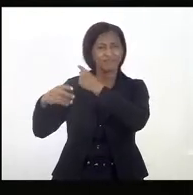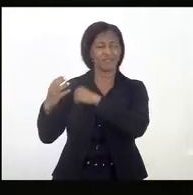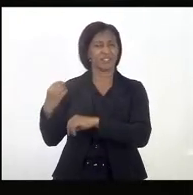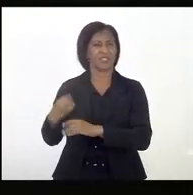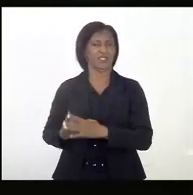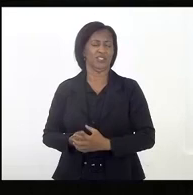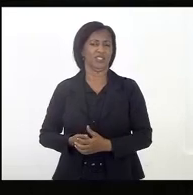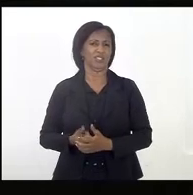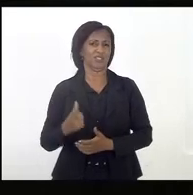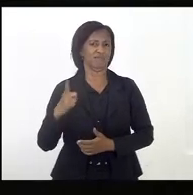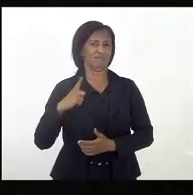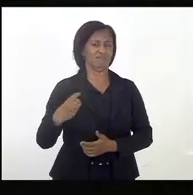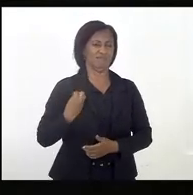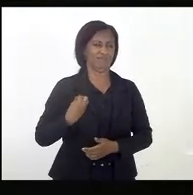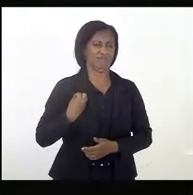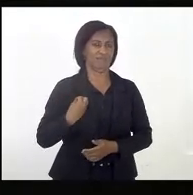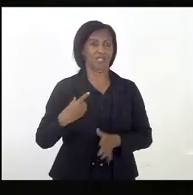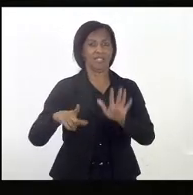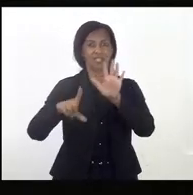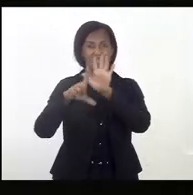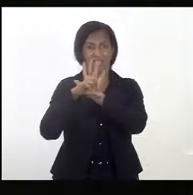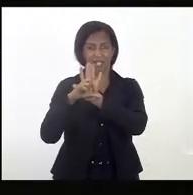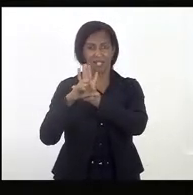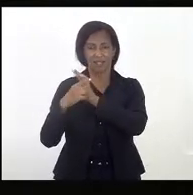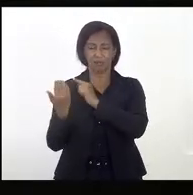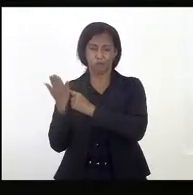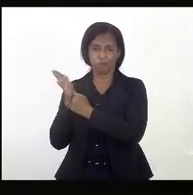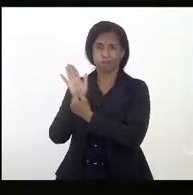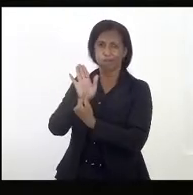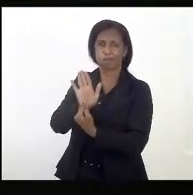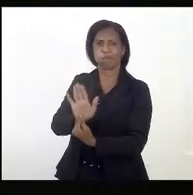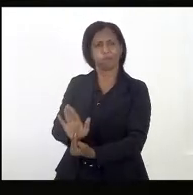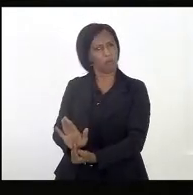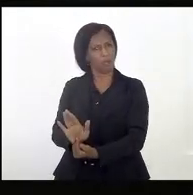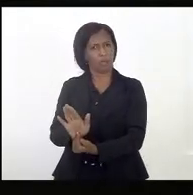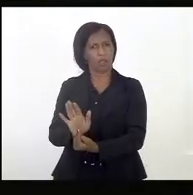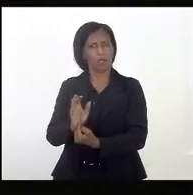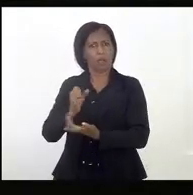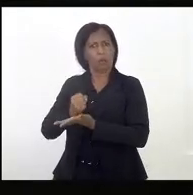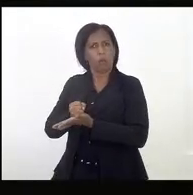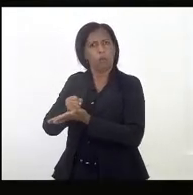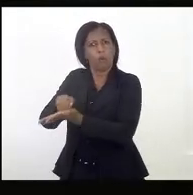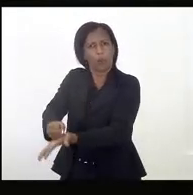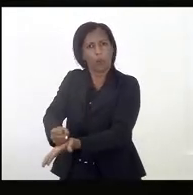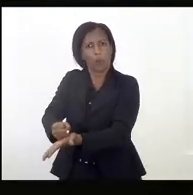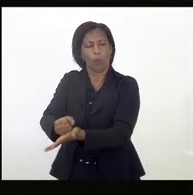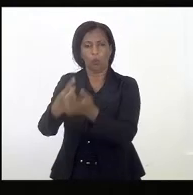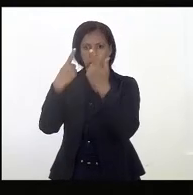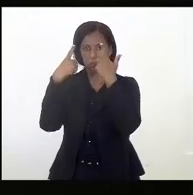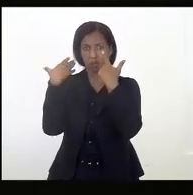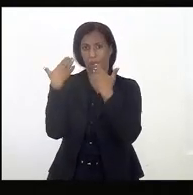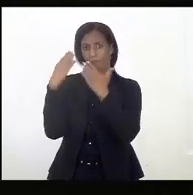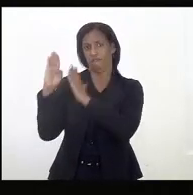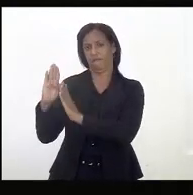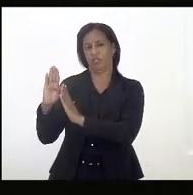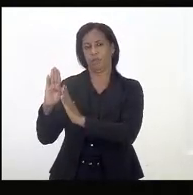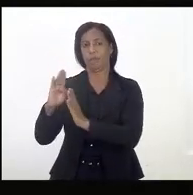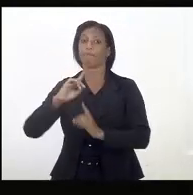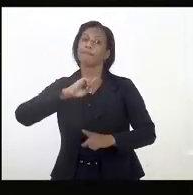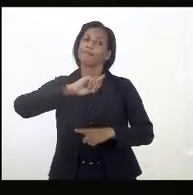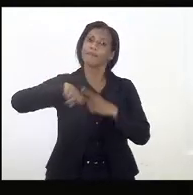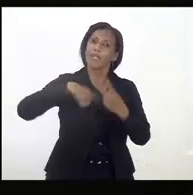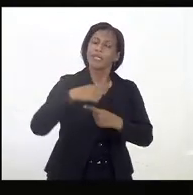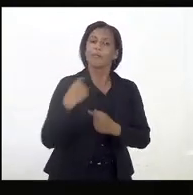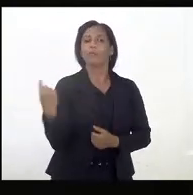e que a Lei Maria da Penha veio trazer aí uma lanto e um socorro para as vítimas depois nós tivemos